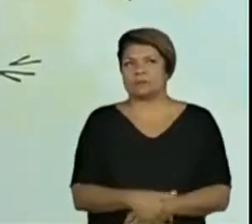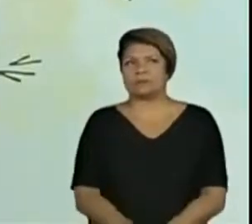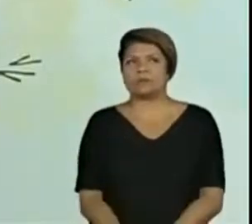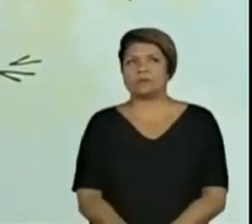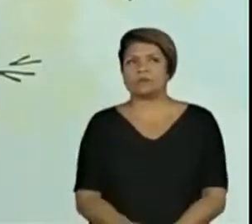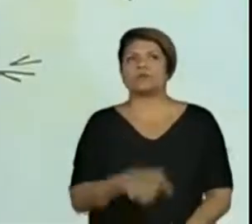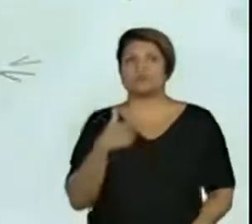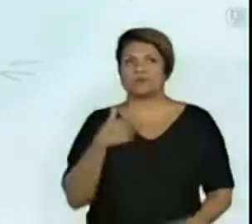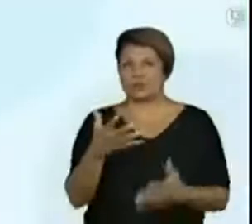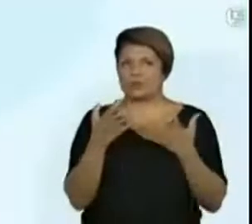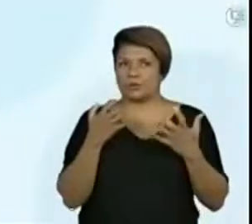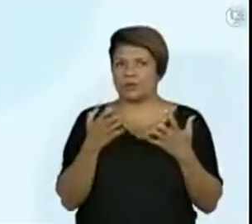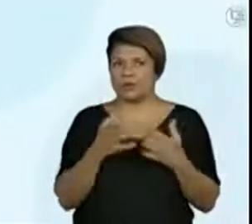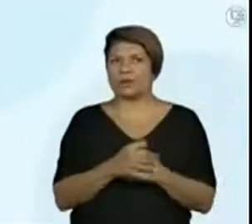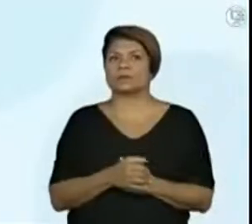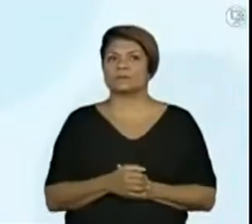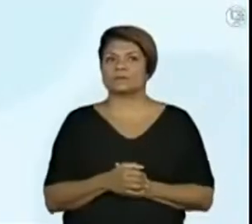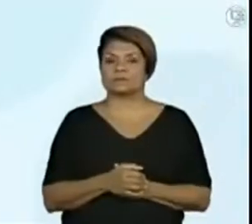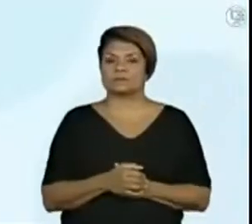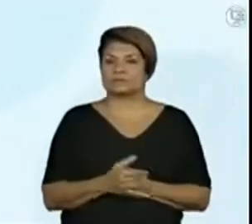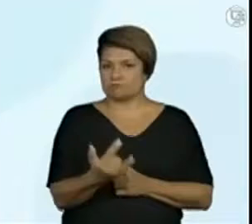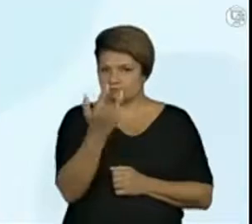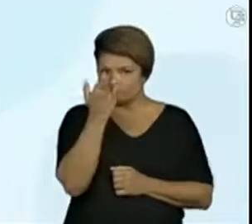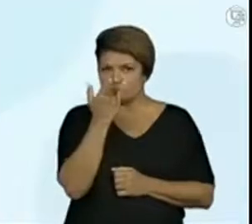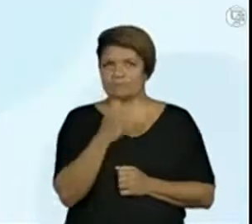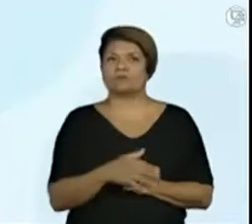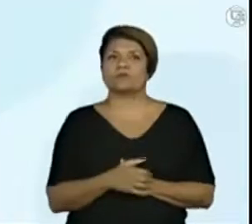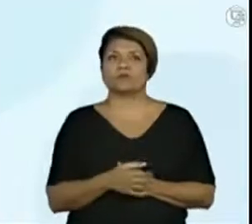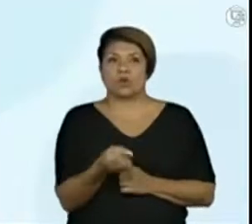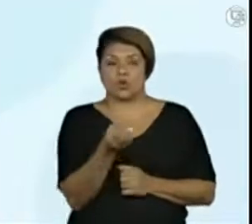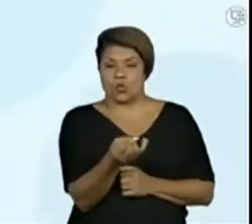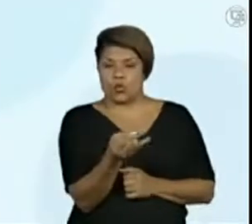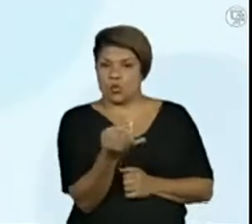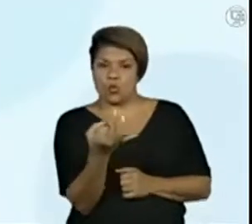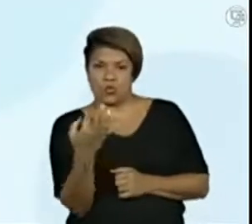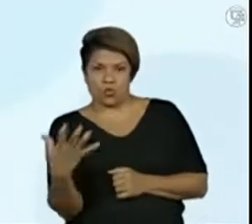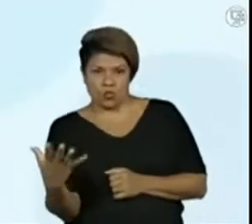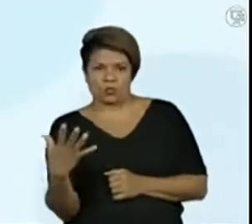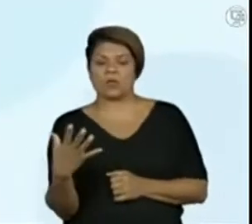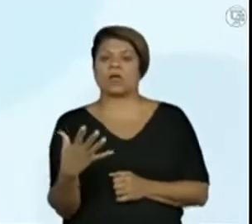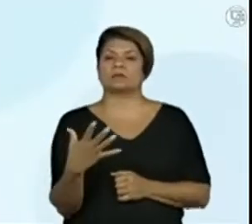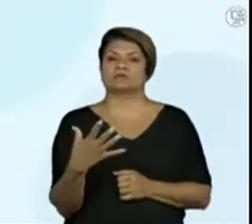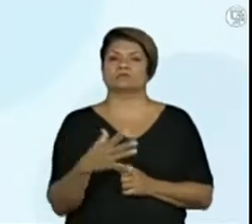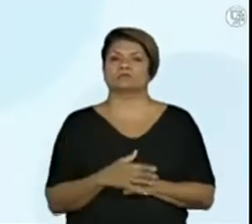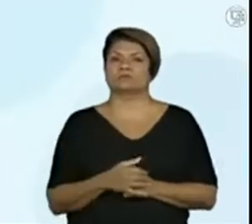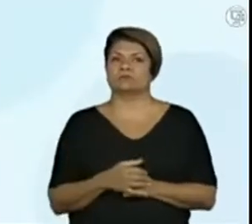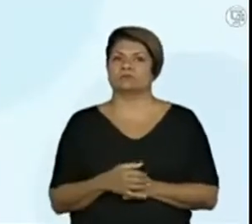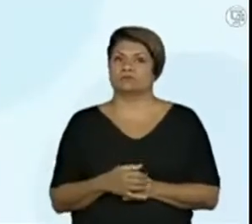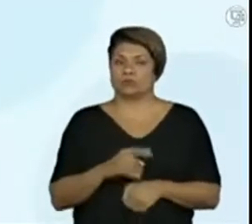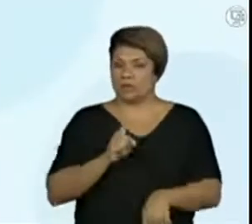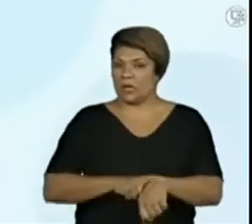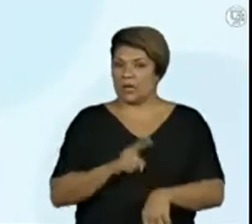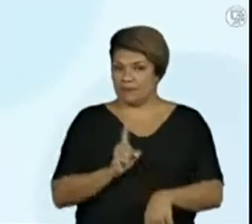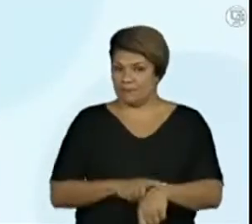aqui na nossa parte do texto, contar o tempo, já estamos pensando em necessidade.